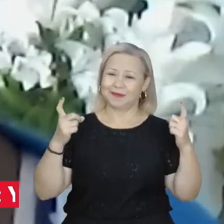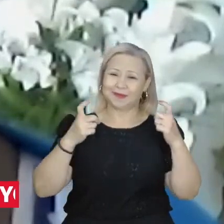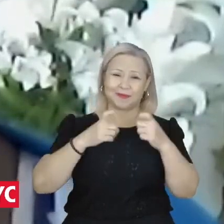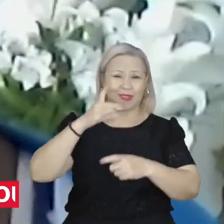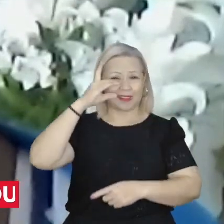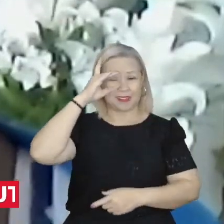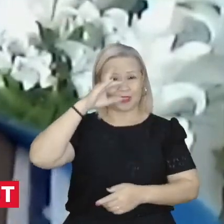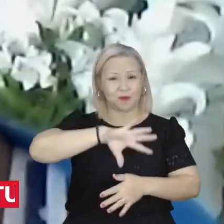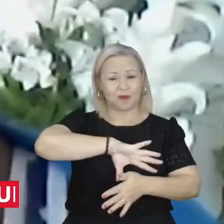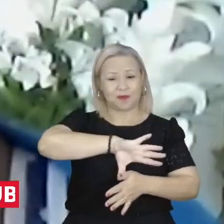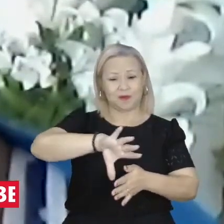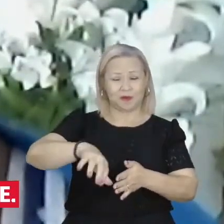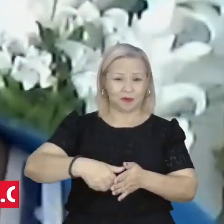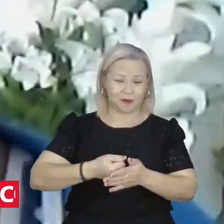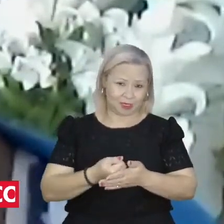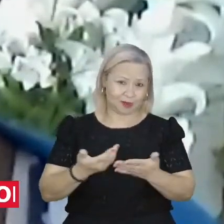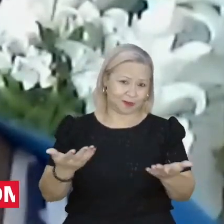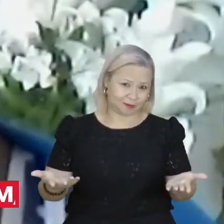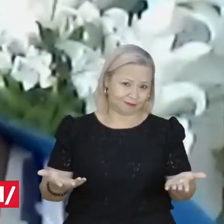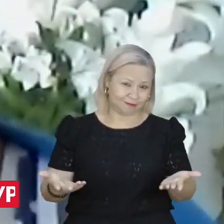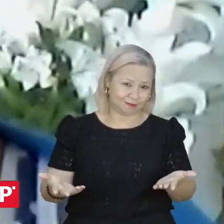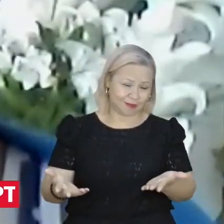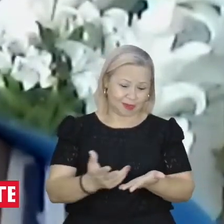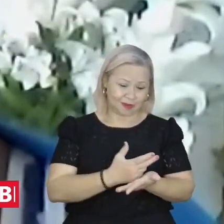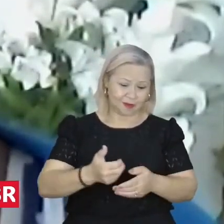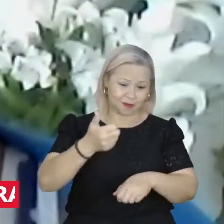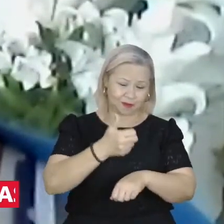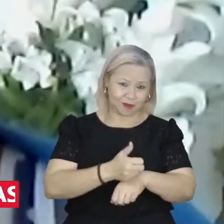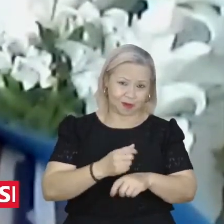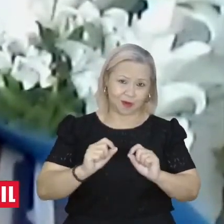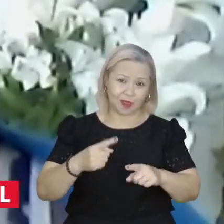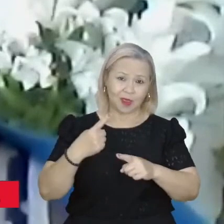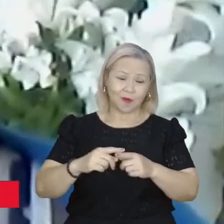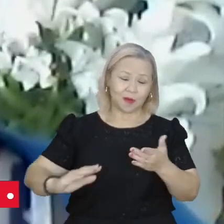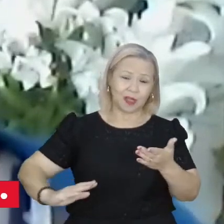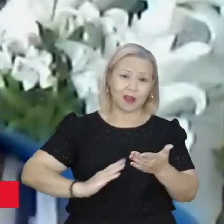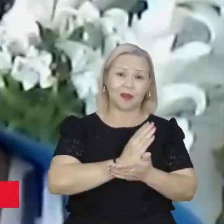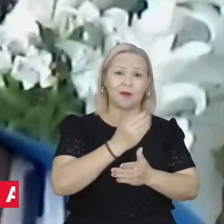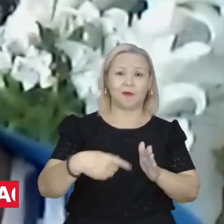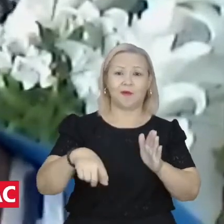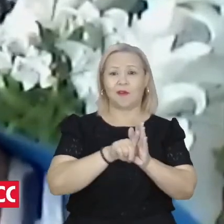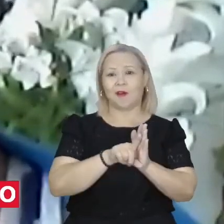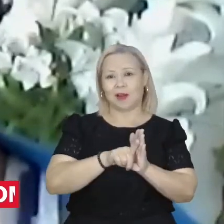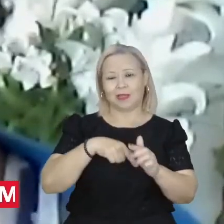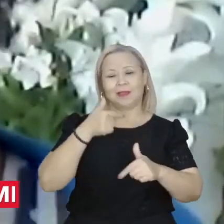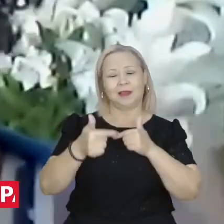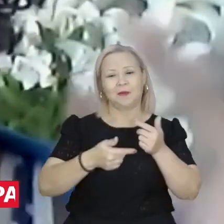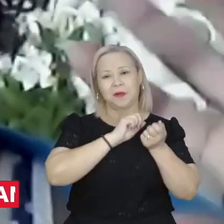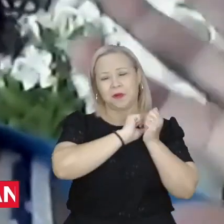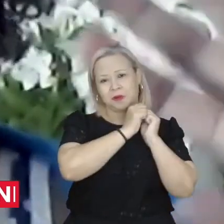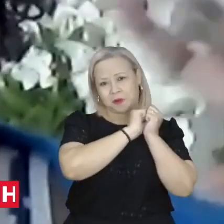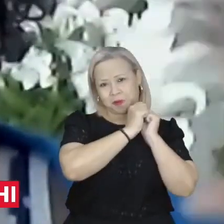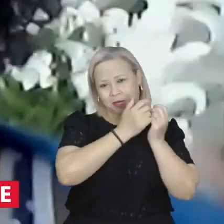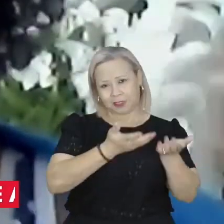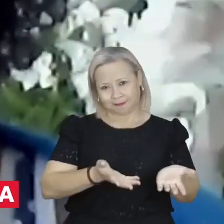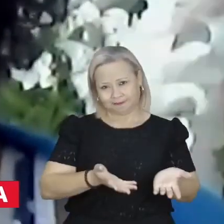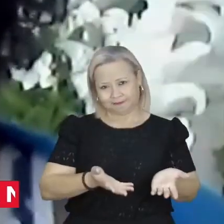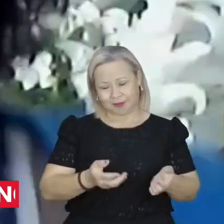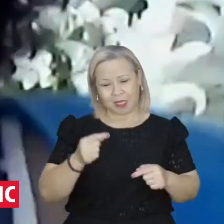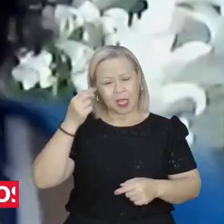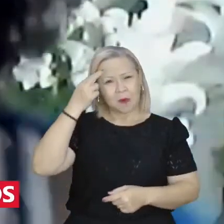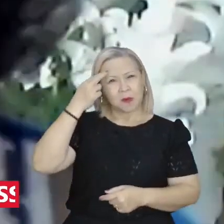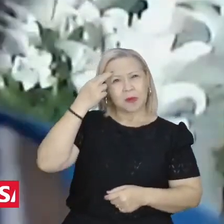Porque, apesar da Constituição brasileira já ter assegurado, quer dizer,